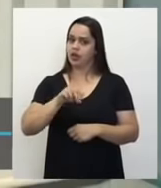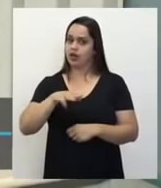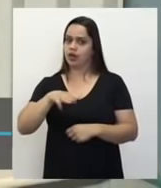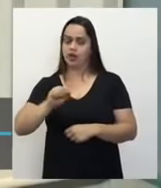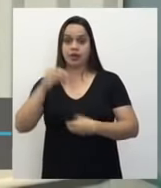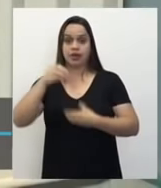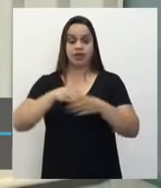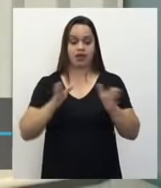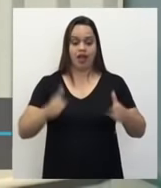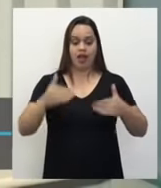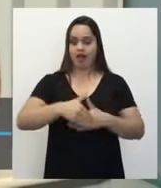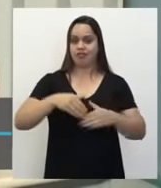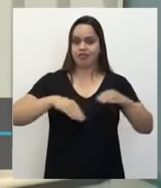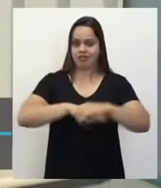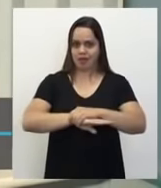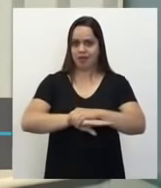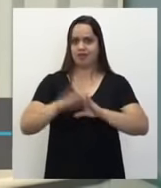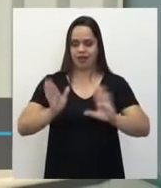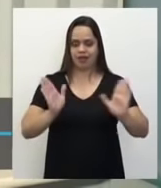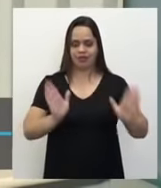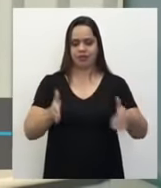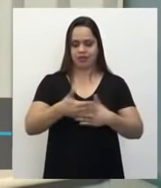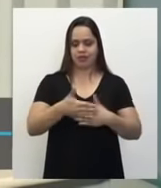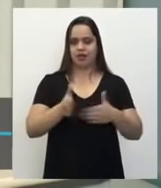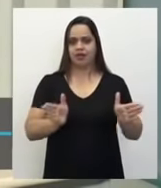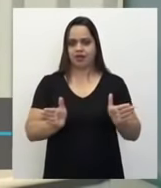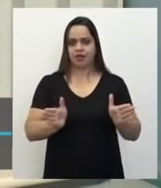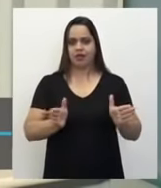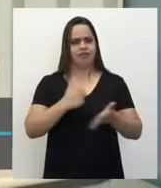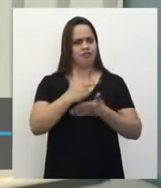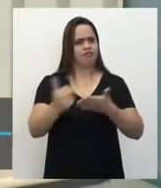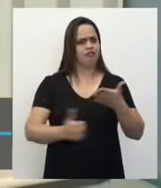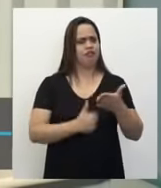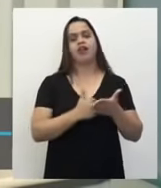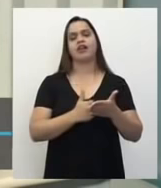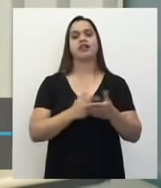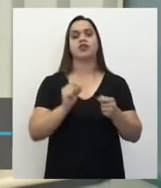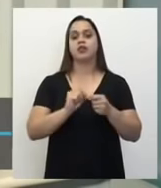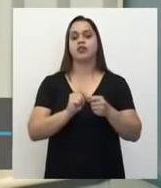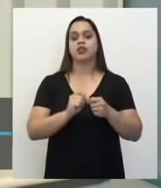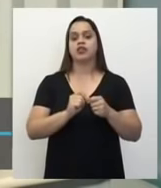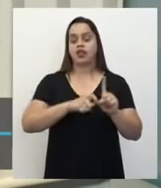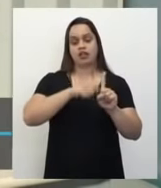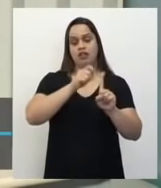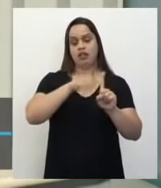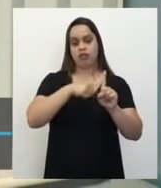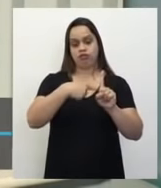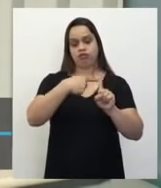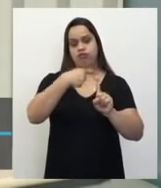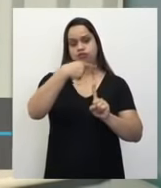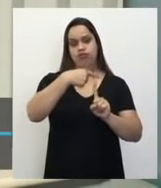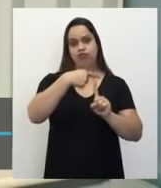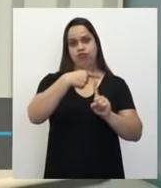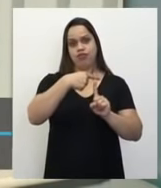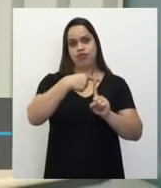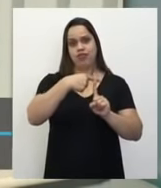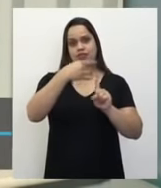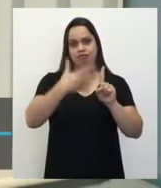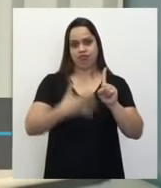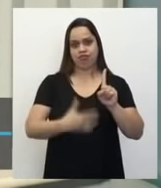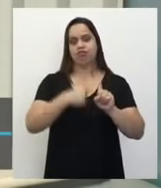sapato. Um cenário numa caixa de sapato. Várias pinturas que você levanta, pode ser feito num papel, e vão passando